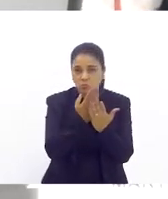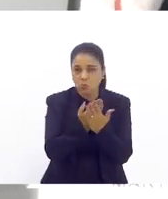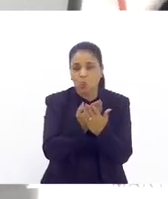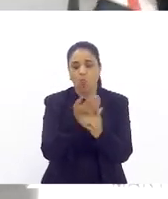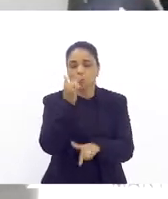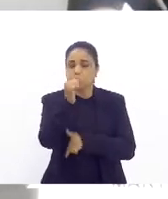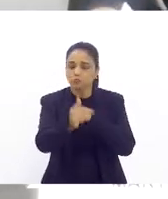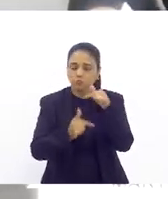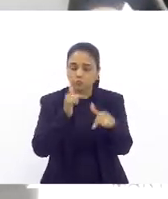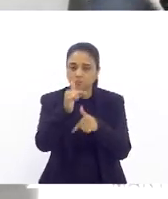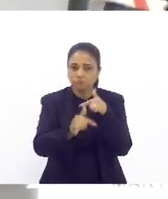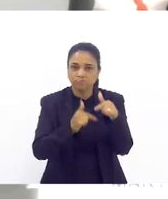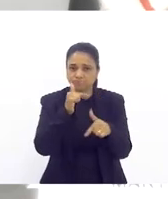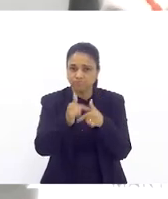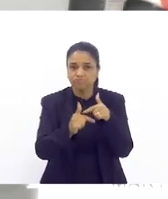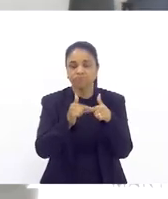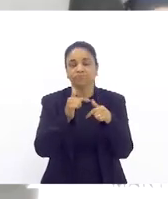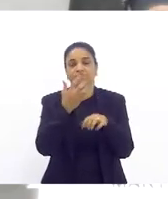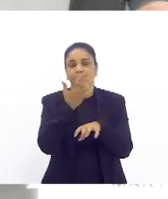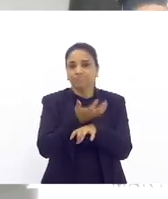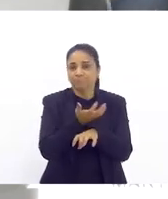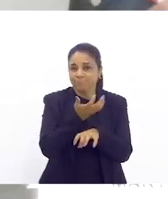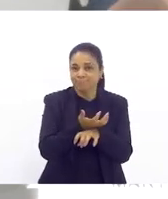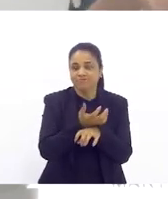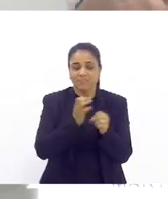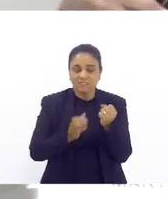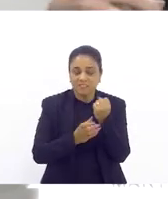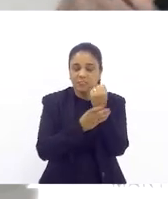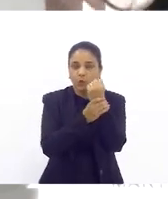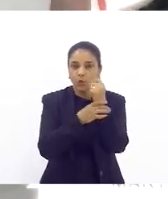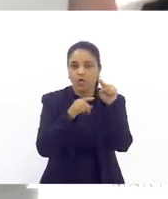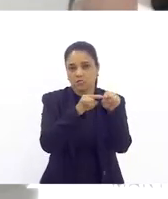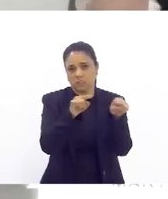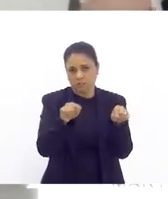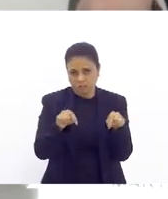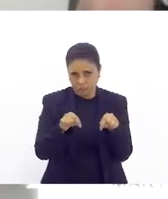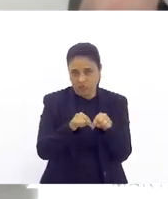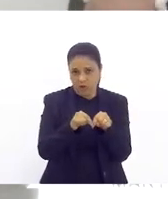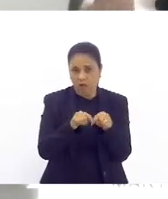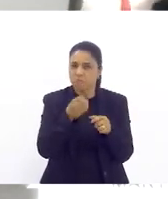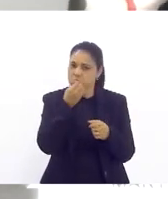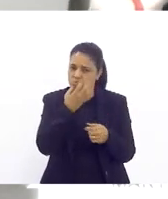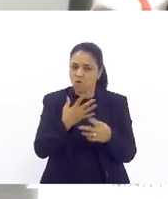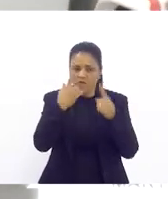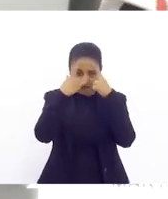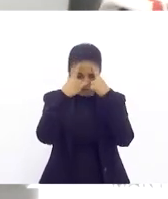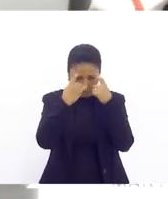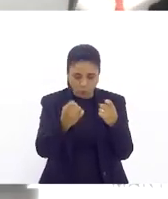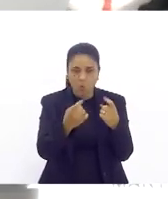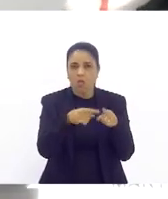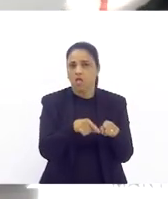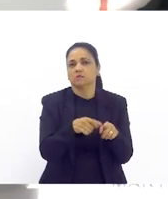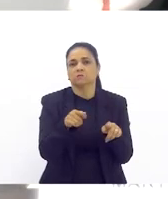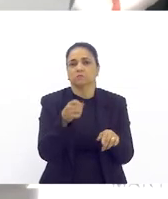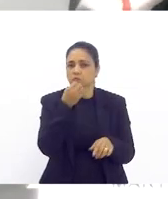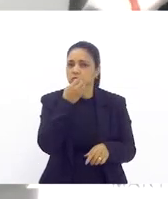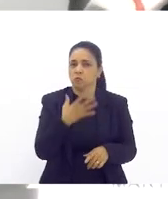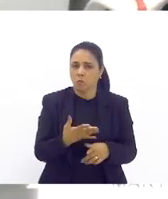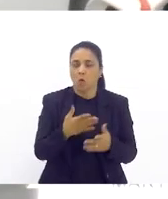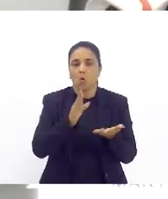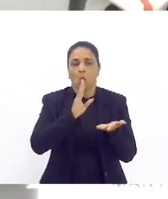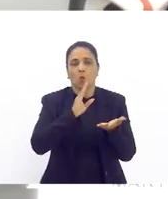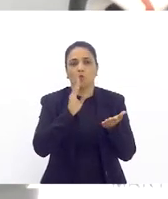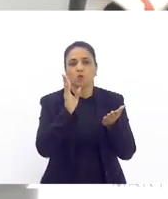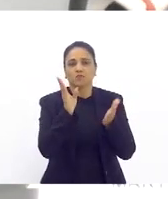a disciplina é a segurança em sala de aula é muito bacana a gente falar da violência nas escolas com o tema que tá em